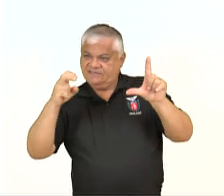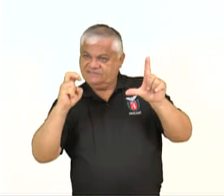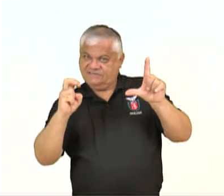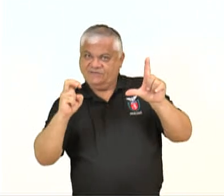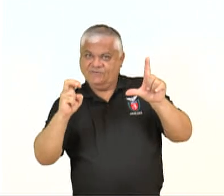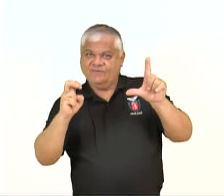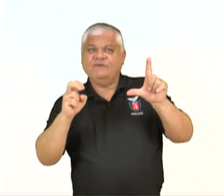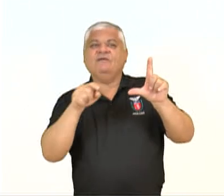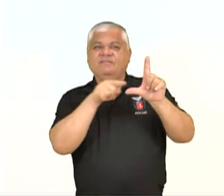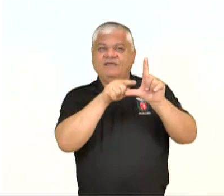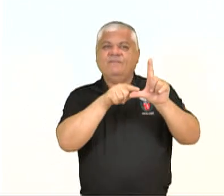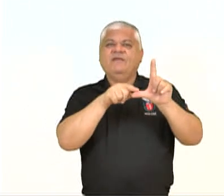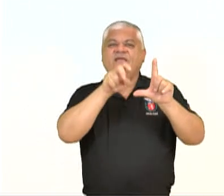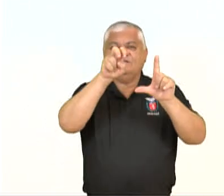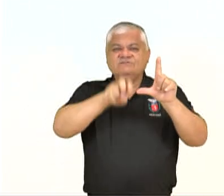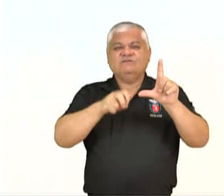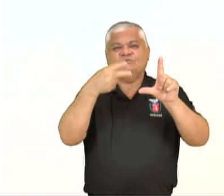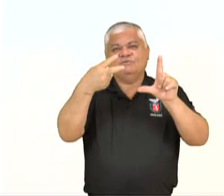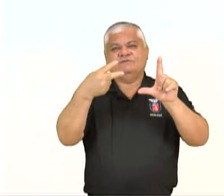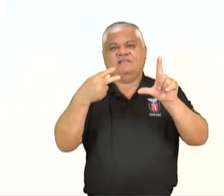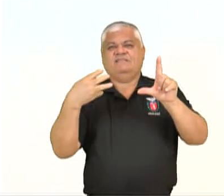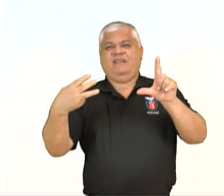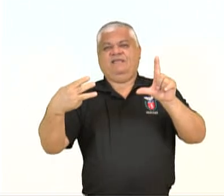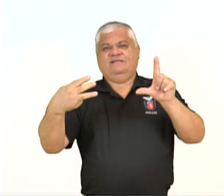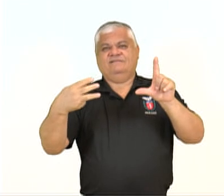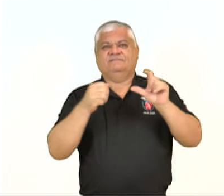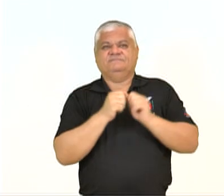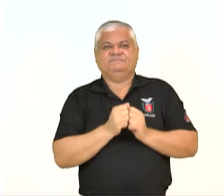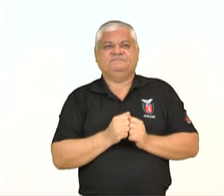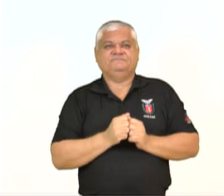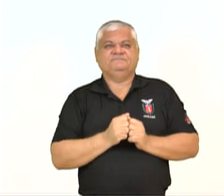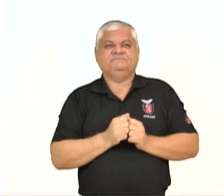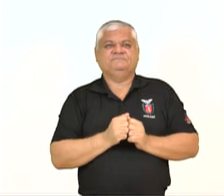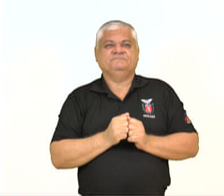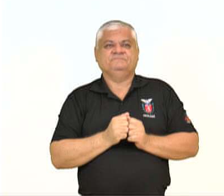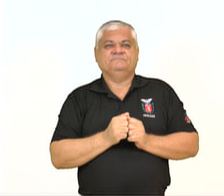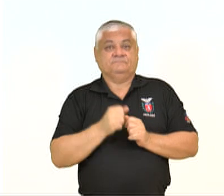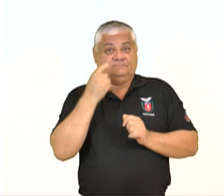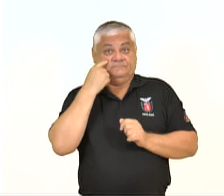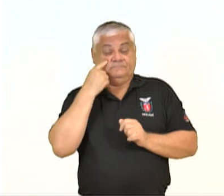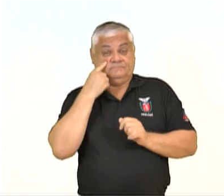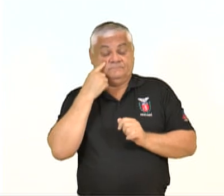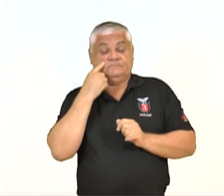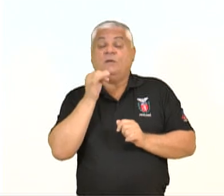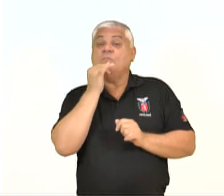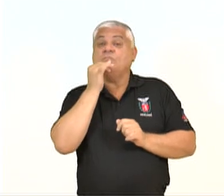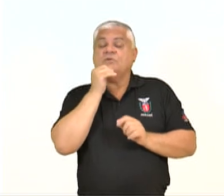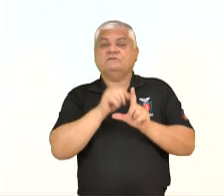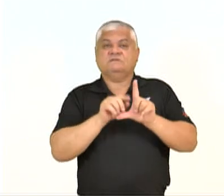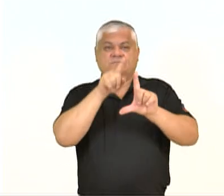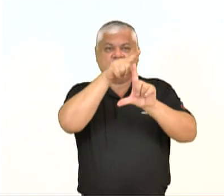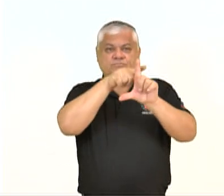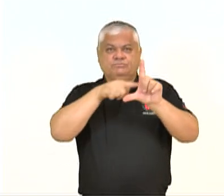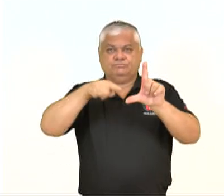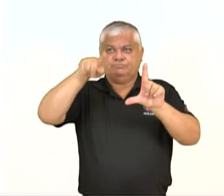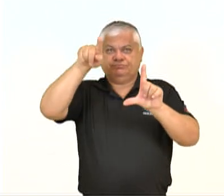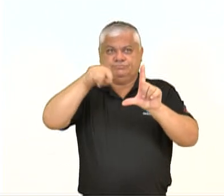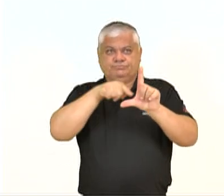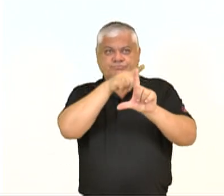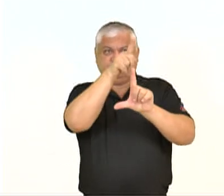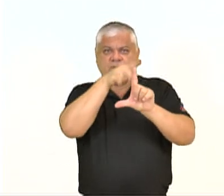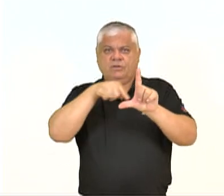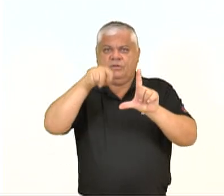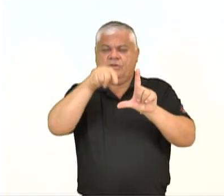1/2 e x duas linhas igual a 3. Okay? Então, relacionado ao vértice da parábola, né,